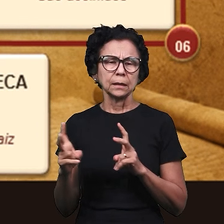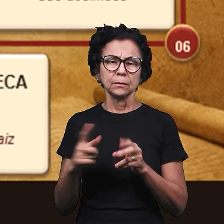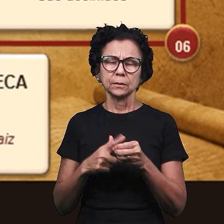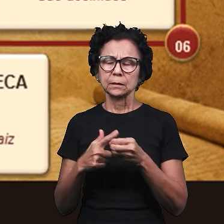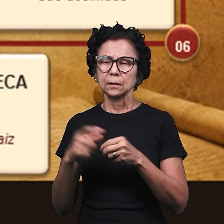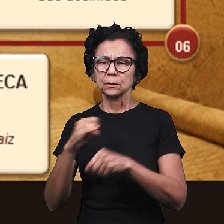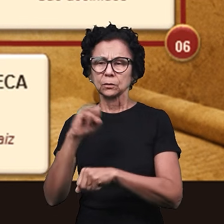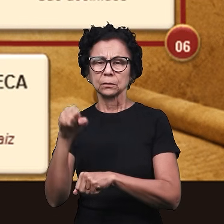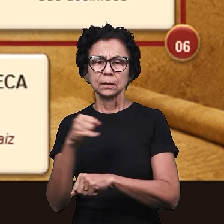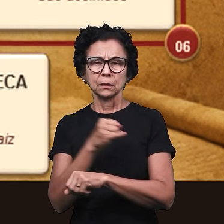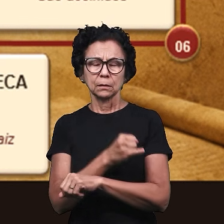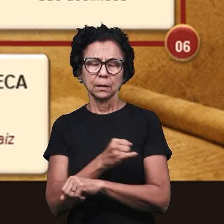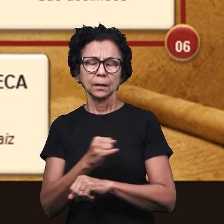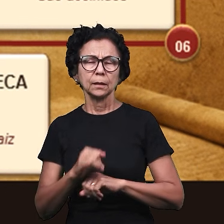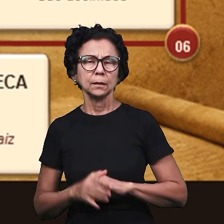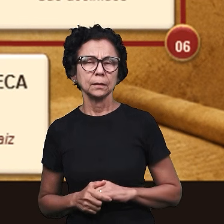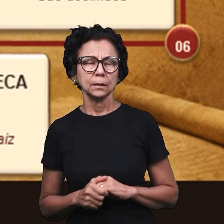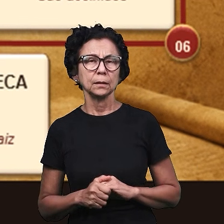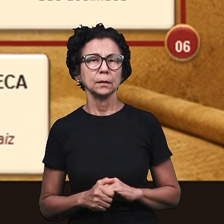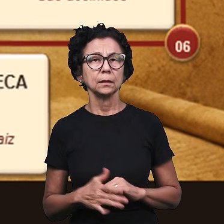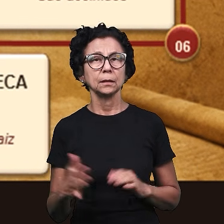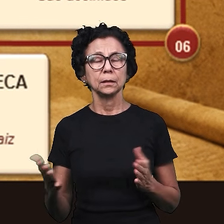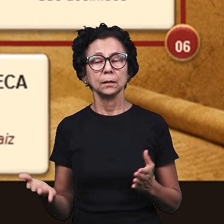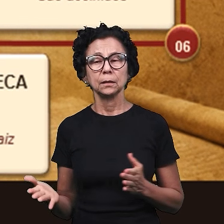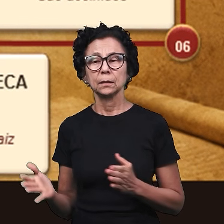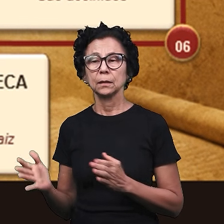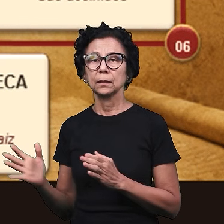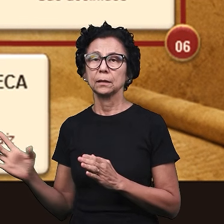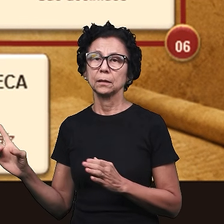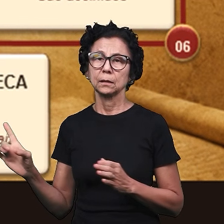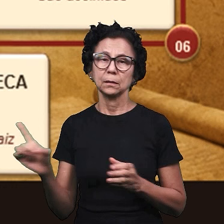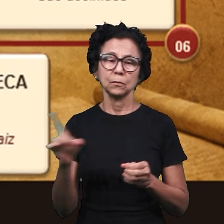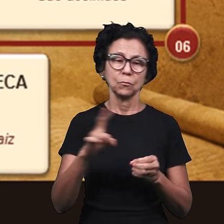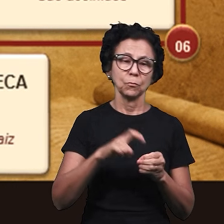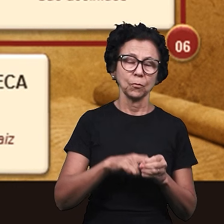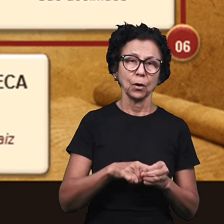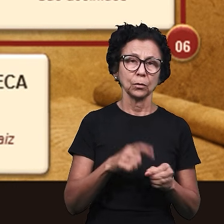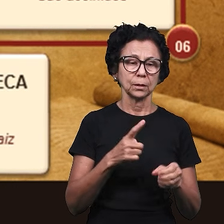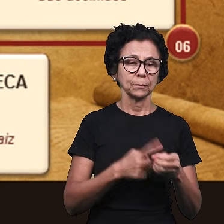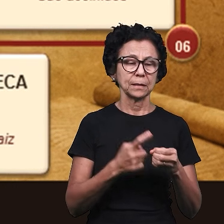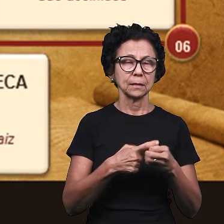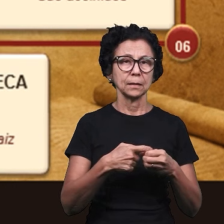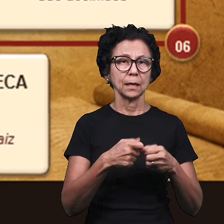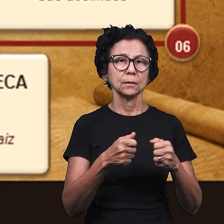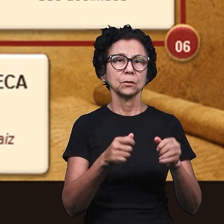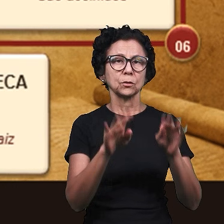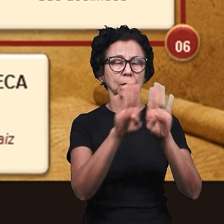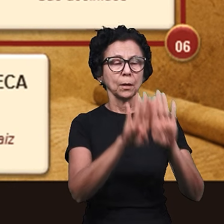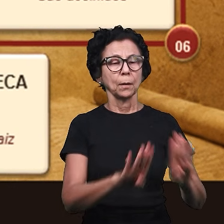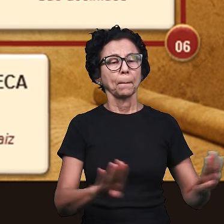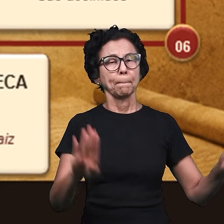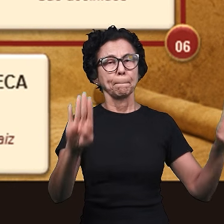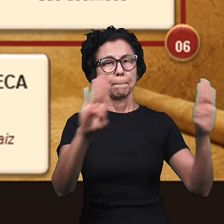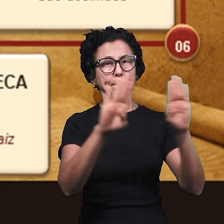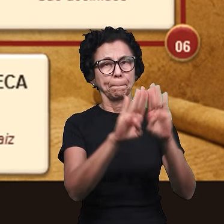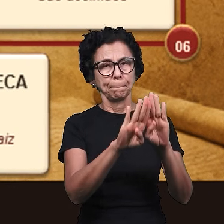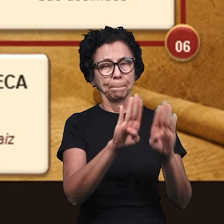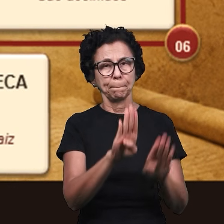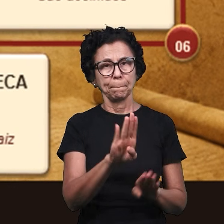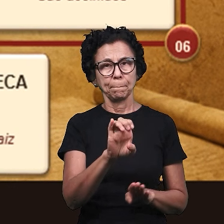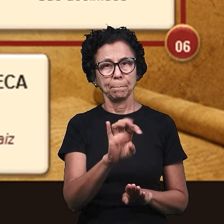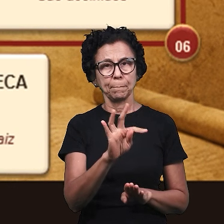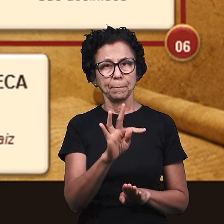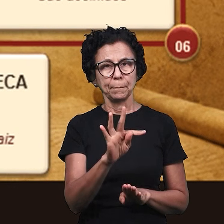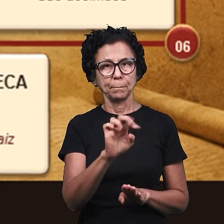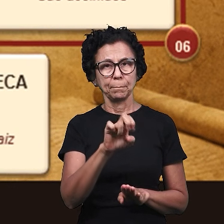né, de Jerusalém, e agora ele retorna para Betânia, mas no dia seguinte agora ele volta,